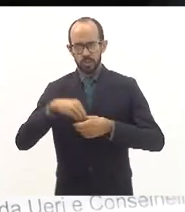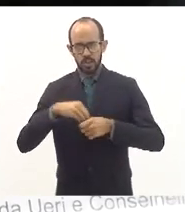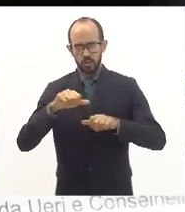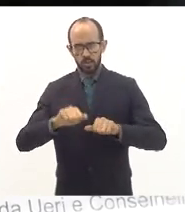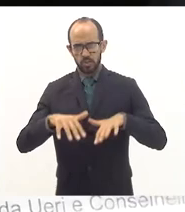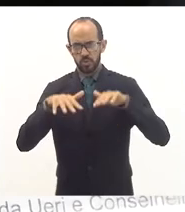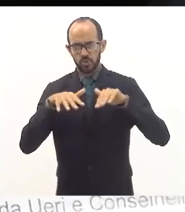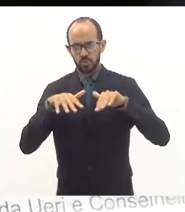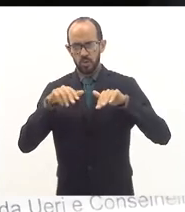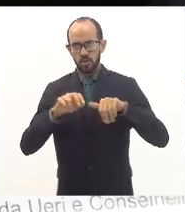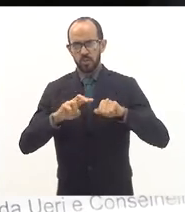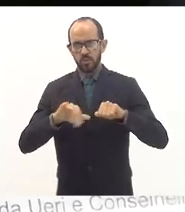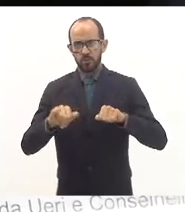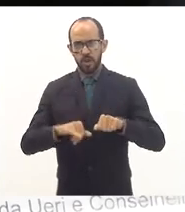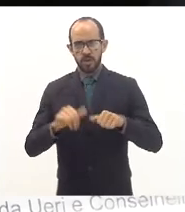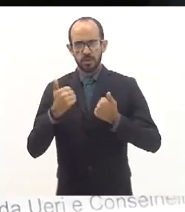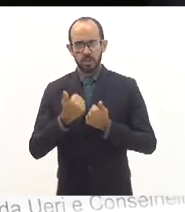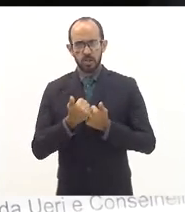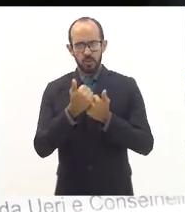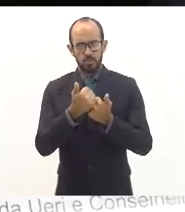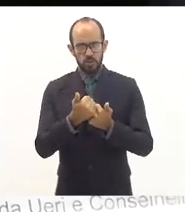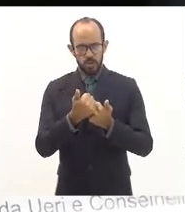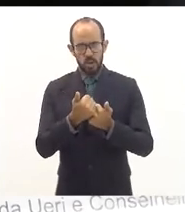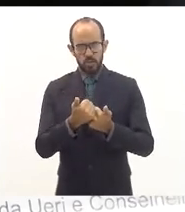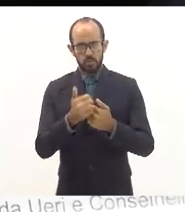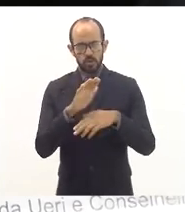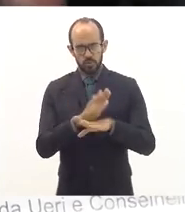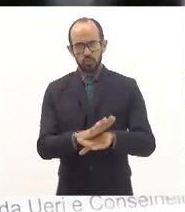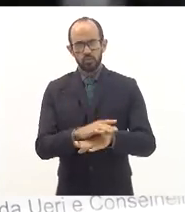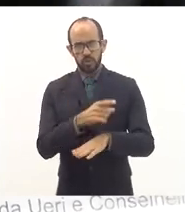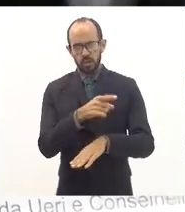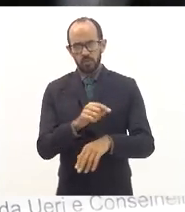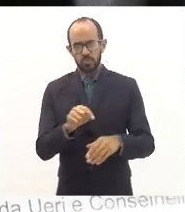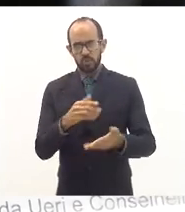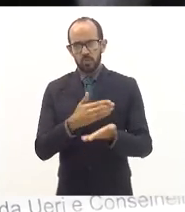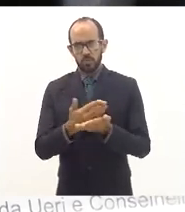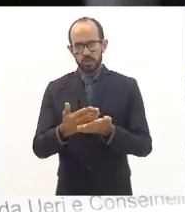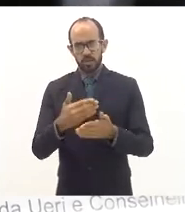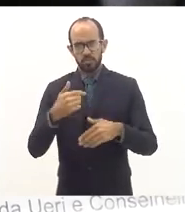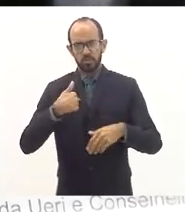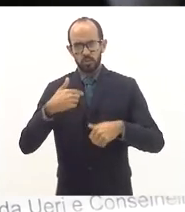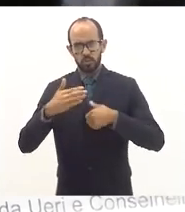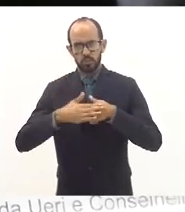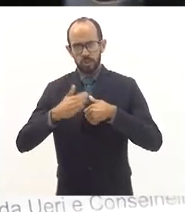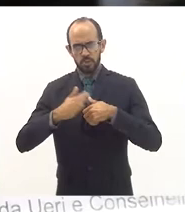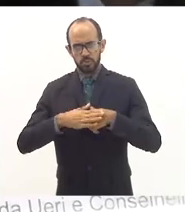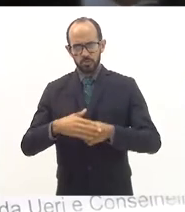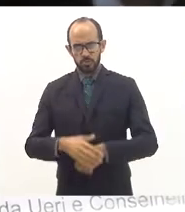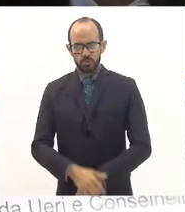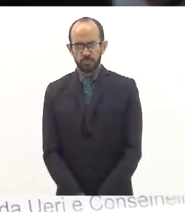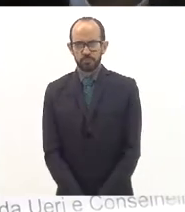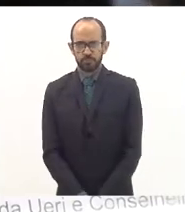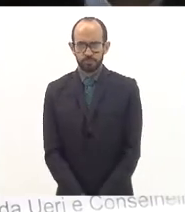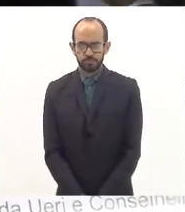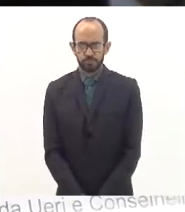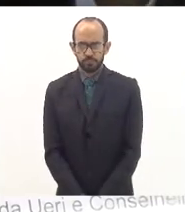auditório estarão a apoiá-lo e ajudá-lo, a começar por mim próprio.